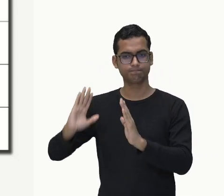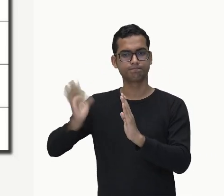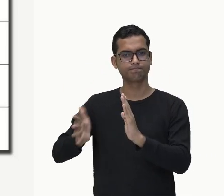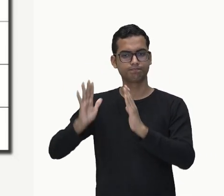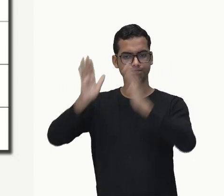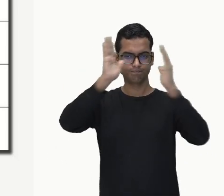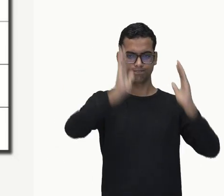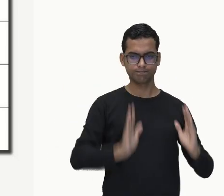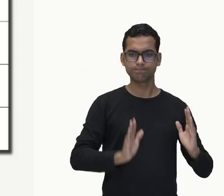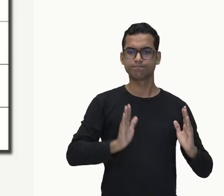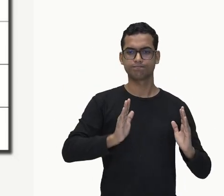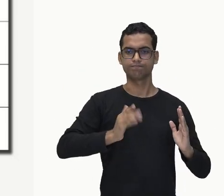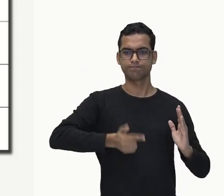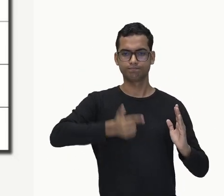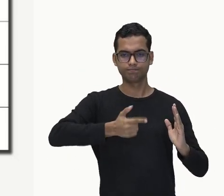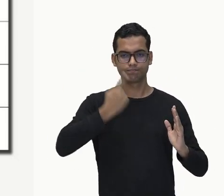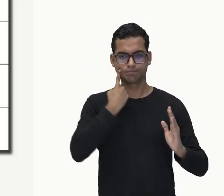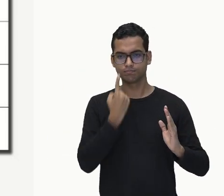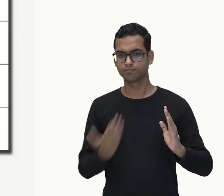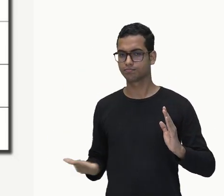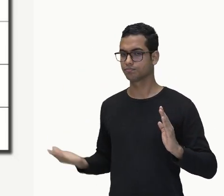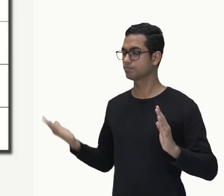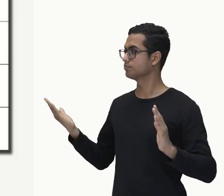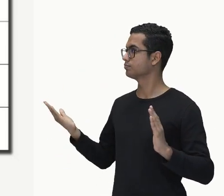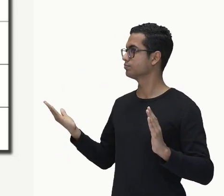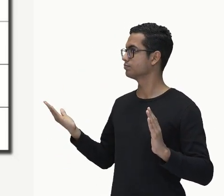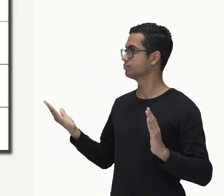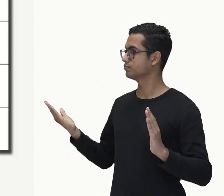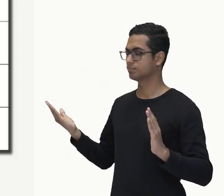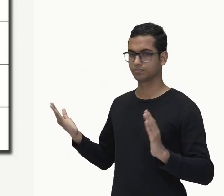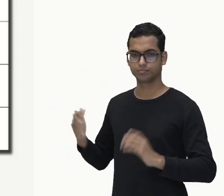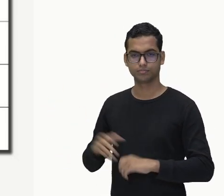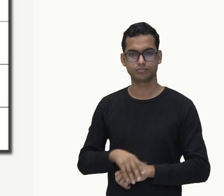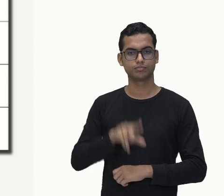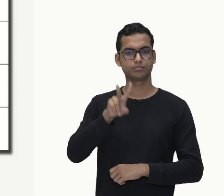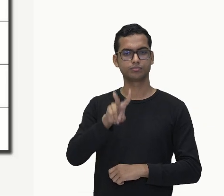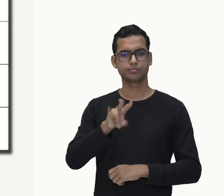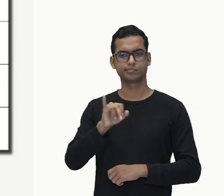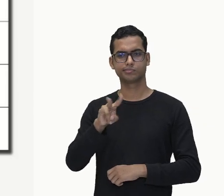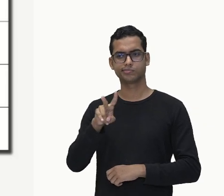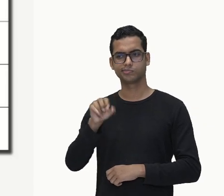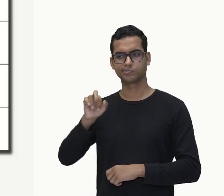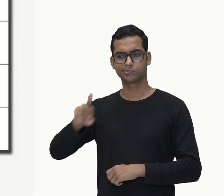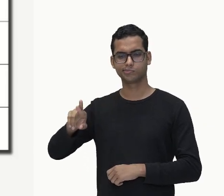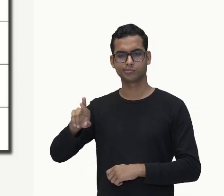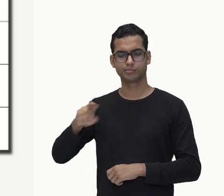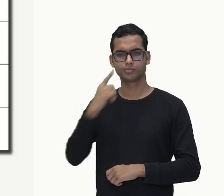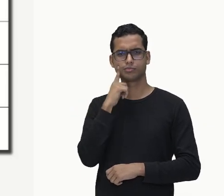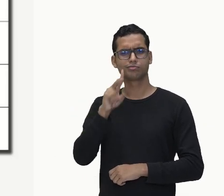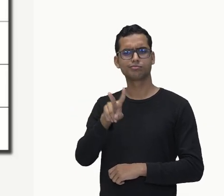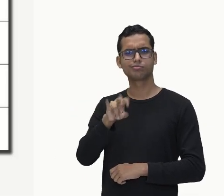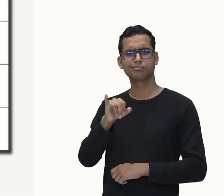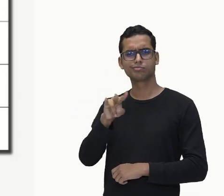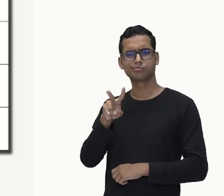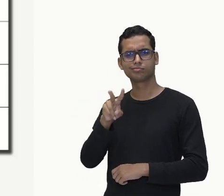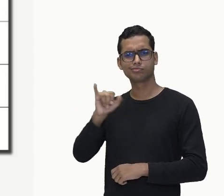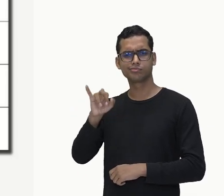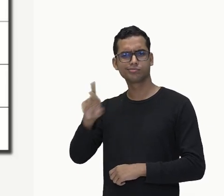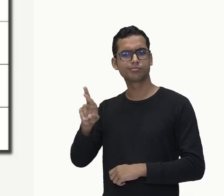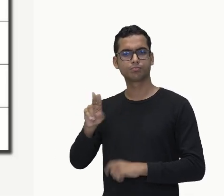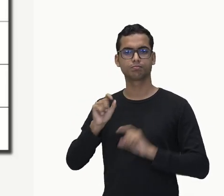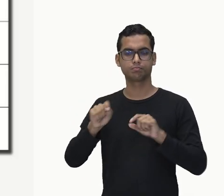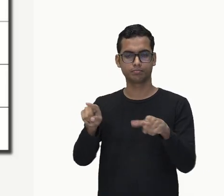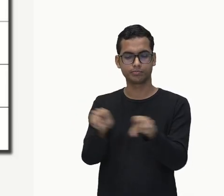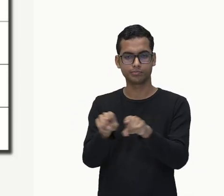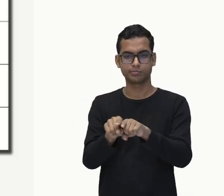O V tem som de B, né? Então, a raiz, como é regular, se repete em todas as pessoas. Muito bem. E como é que fica a